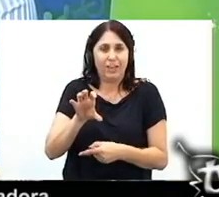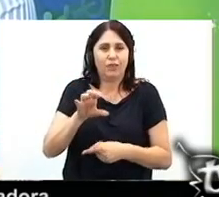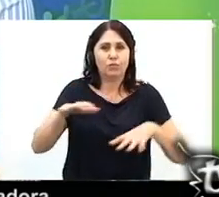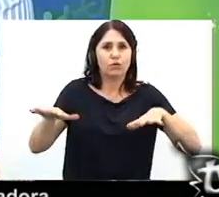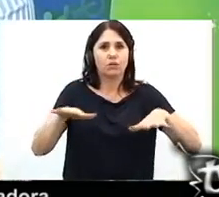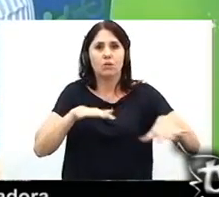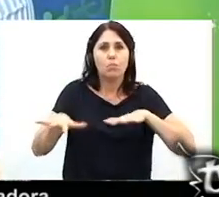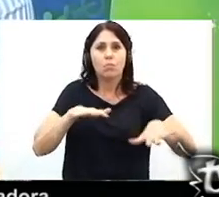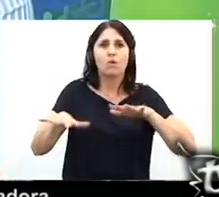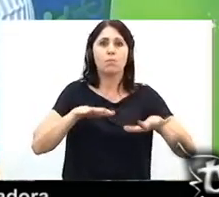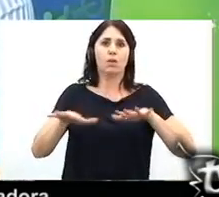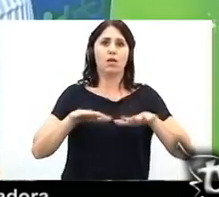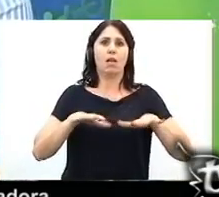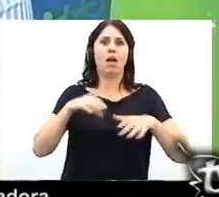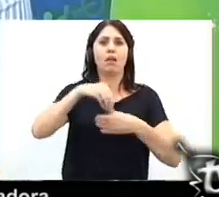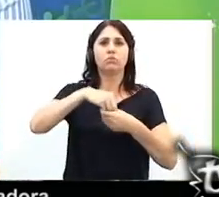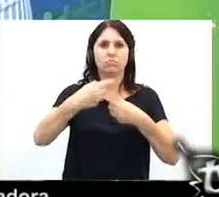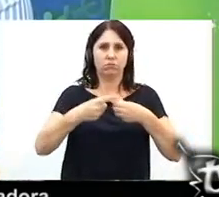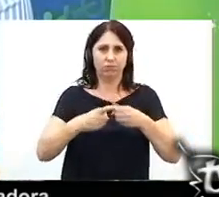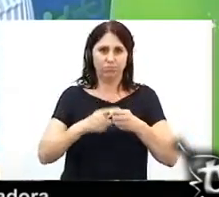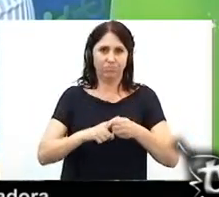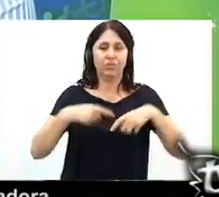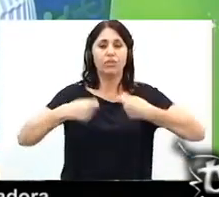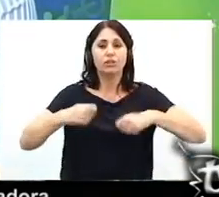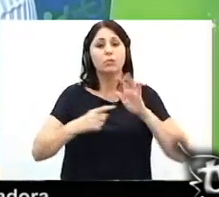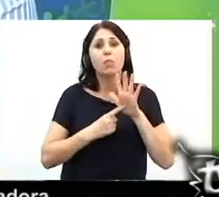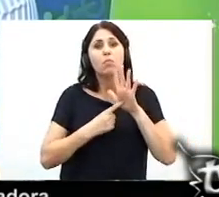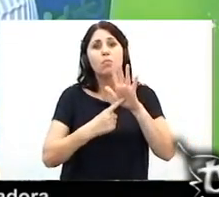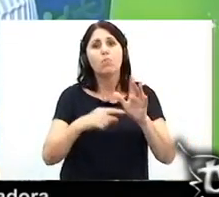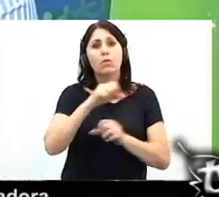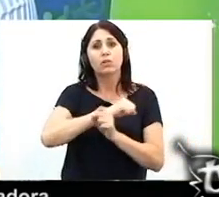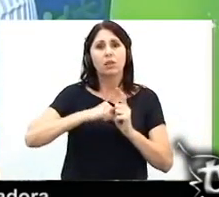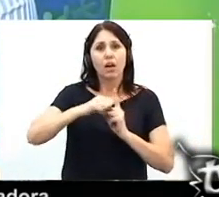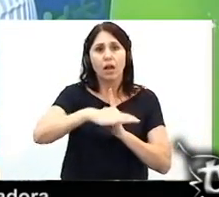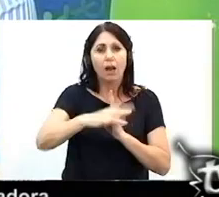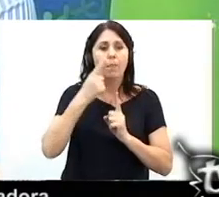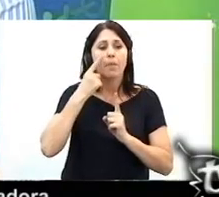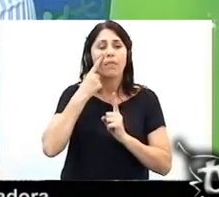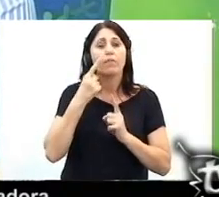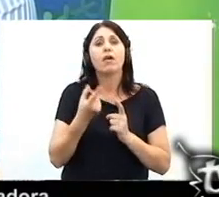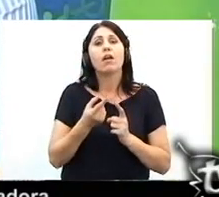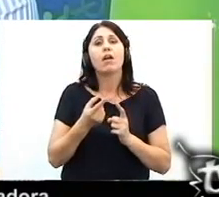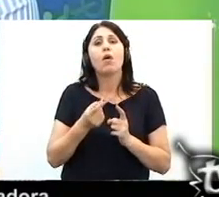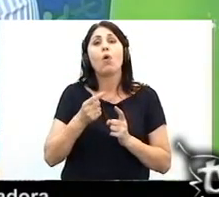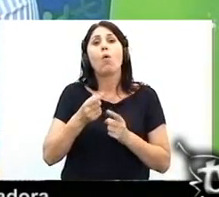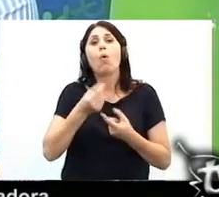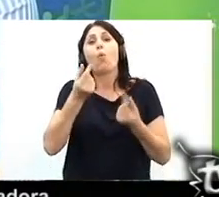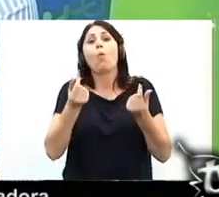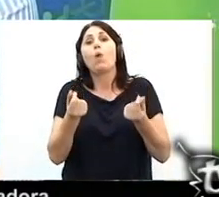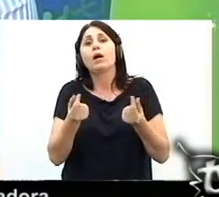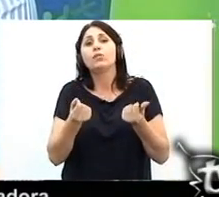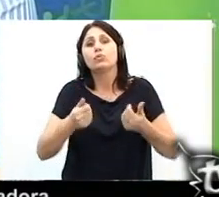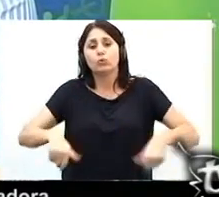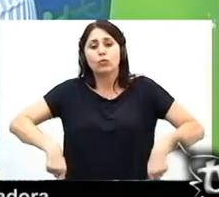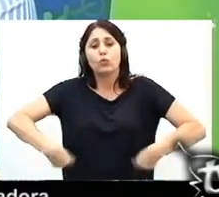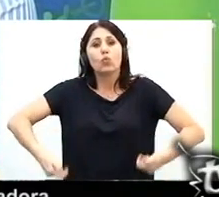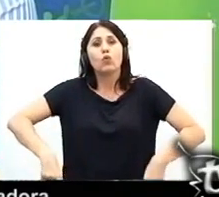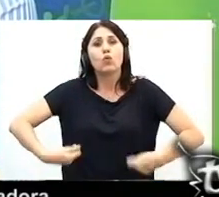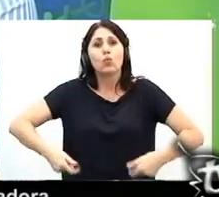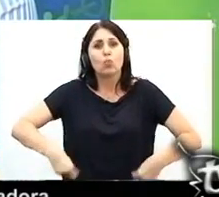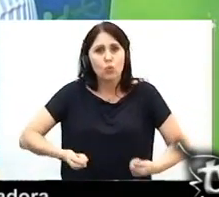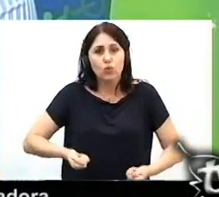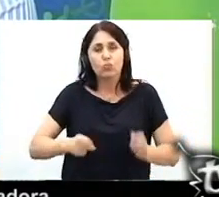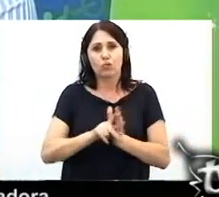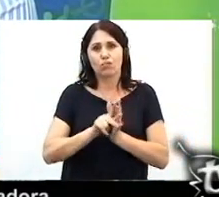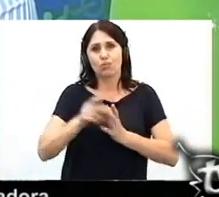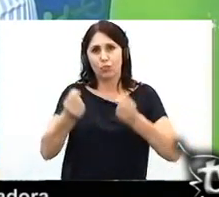transporte público, né, que muitas vezes não apresenta uma alternativa para que as pessoas possam, né, desenvolver outras formas de